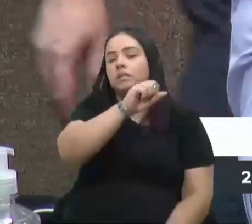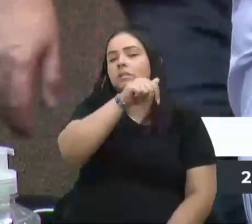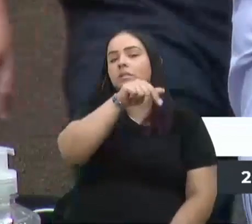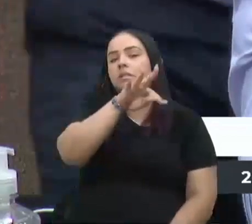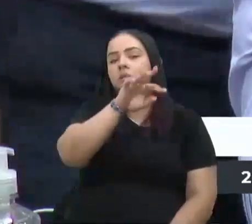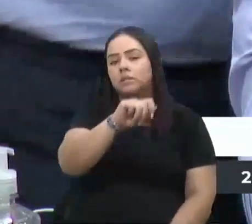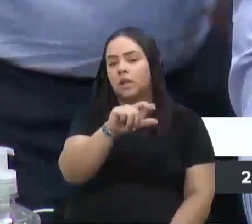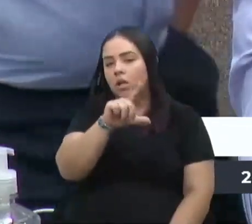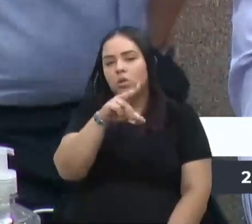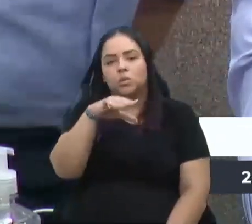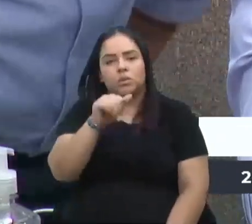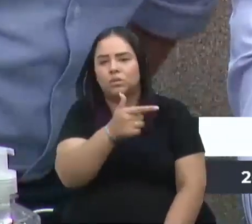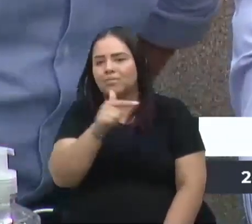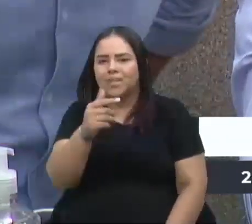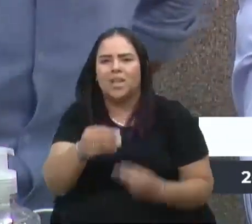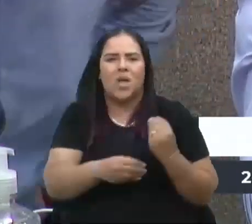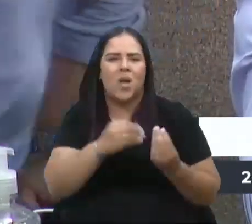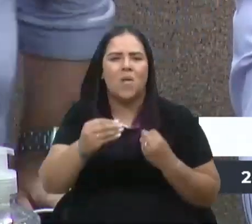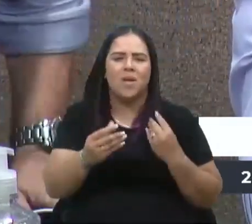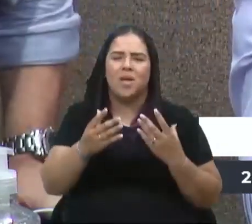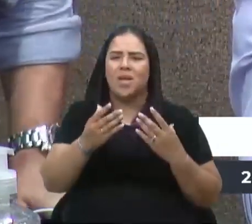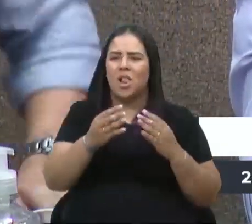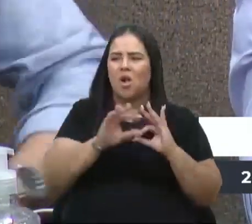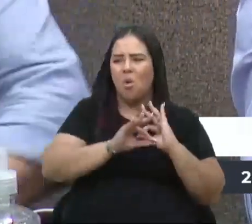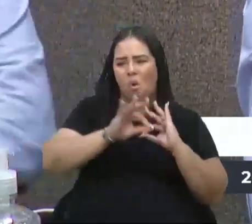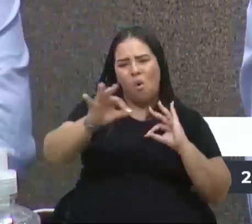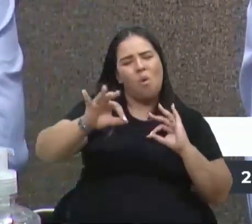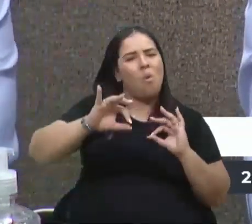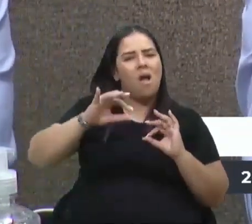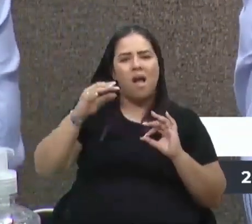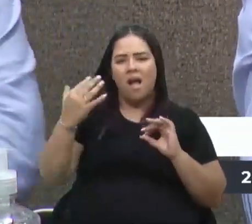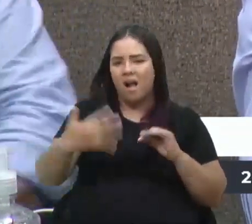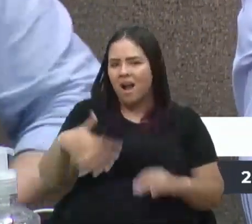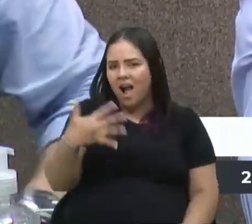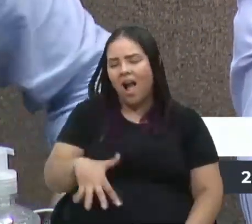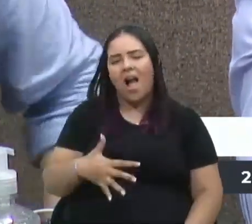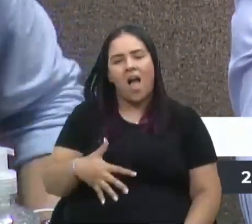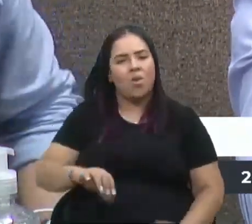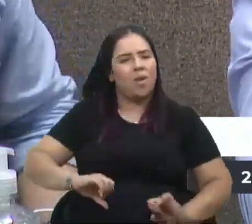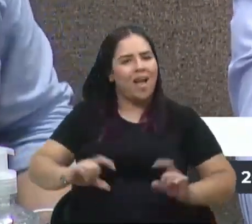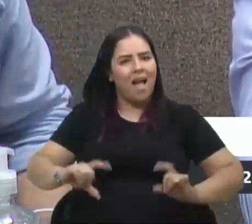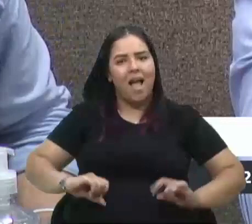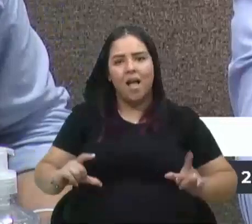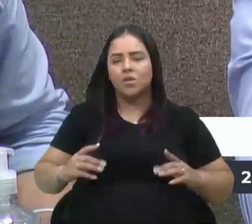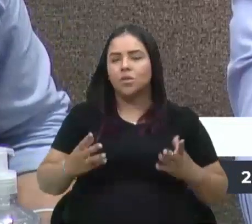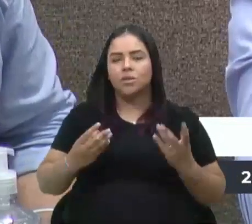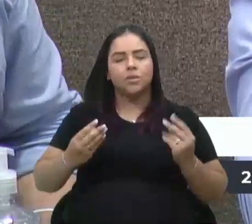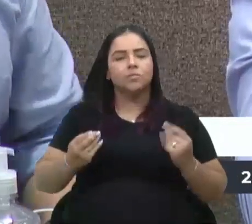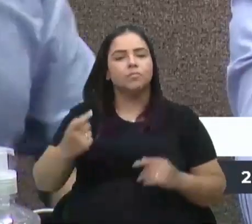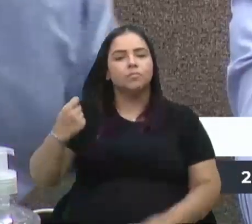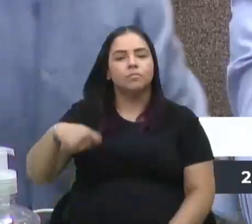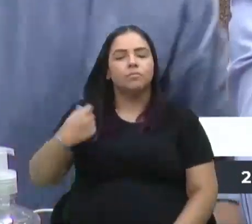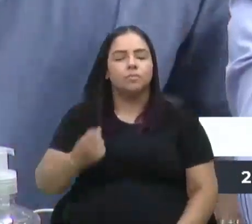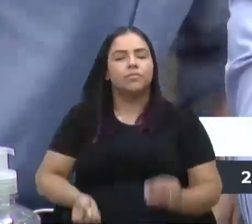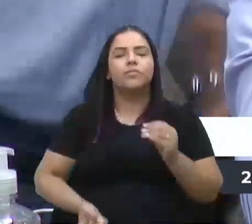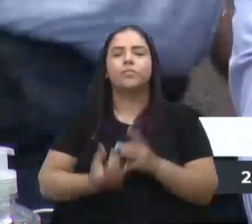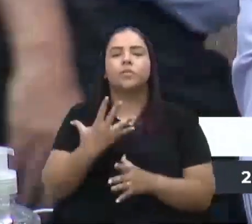está fora de cogitação, é muita distância, o gasto é astronômico, então tem que criar uma forma de